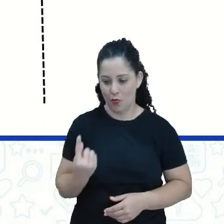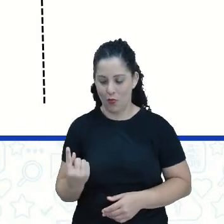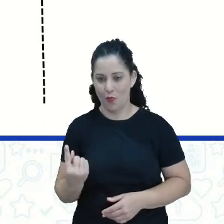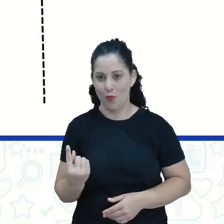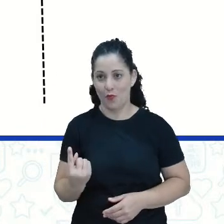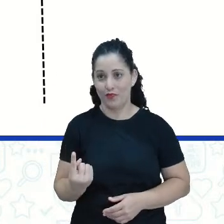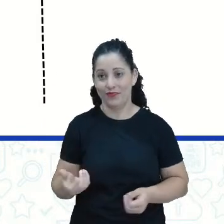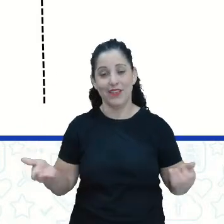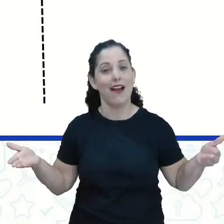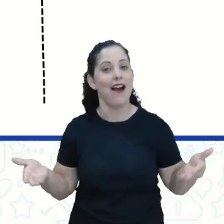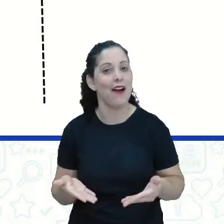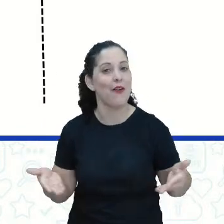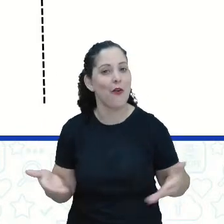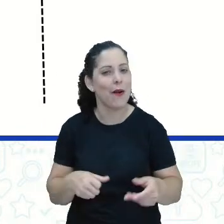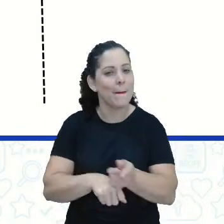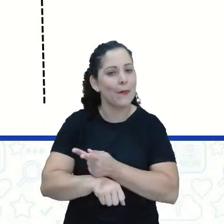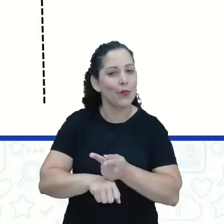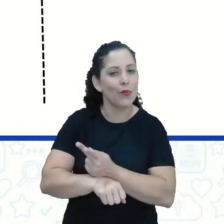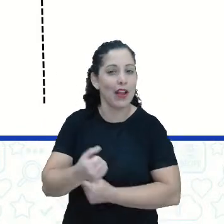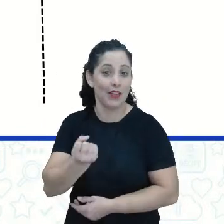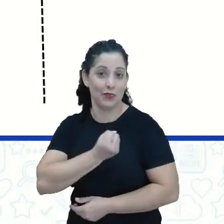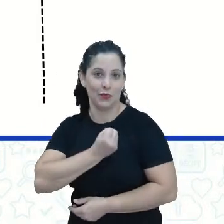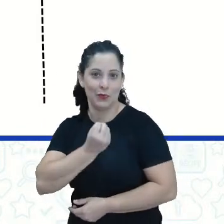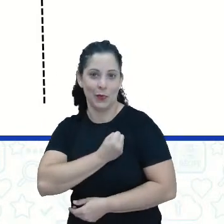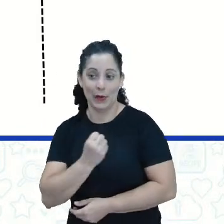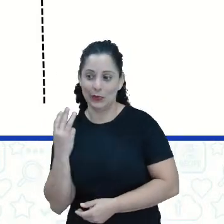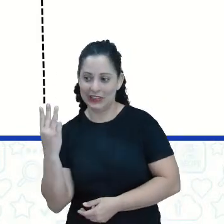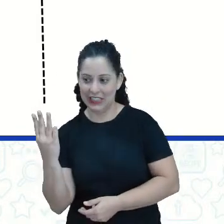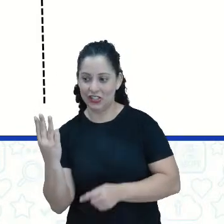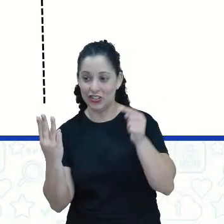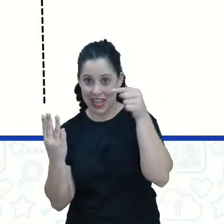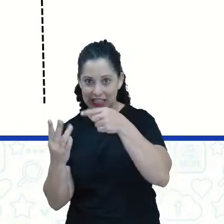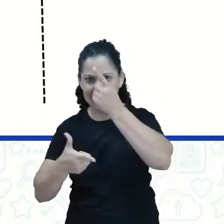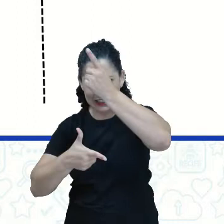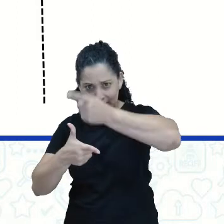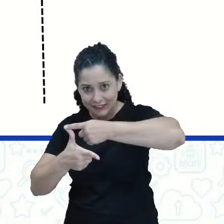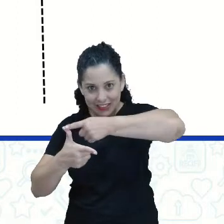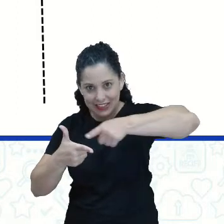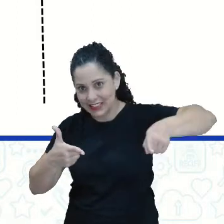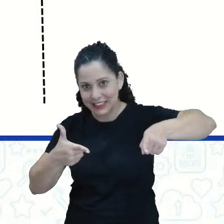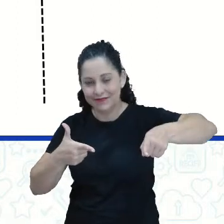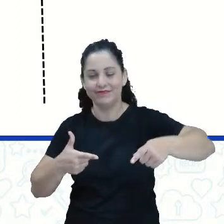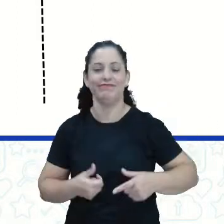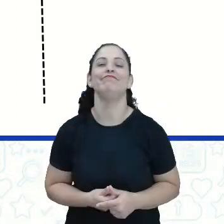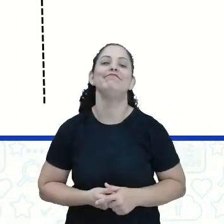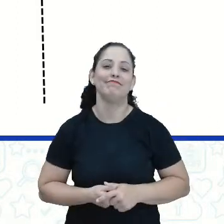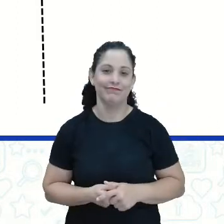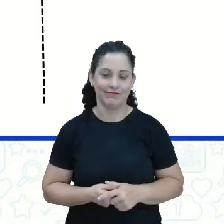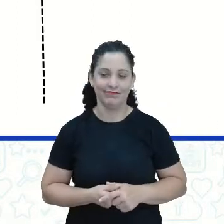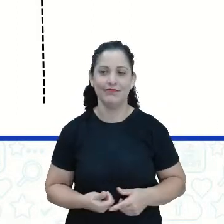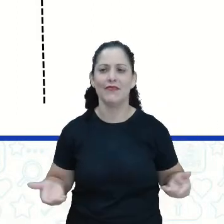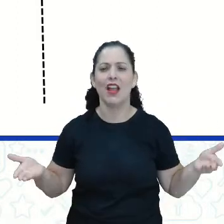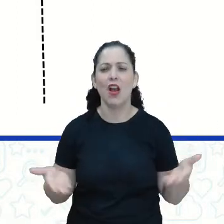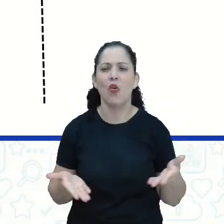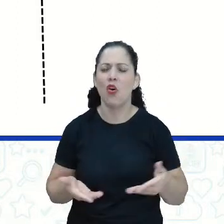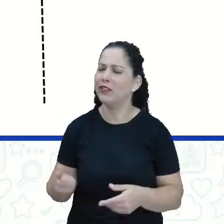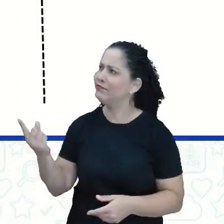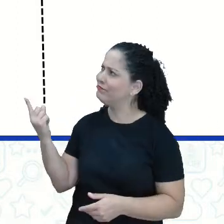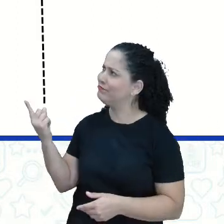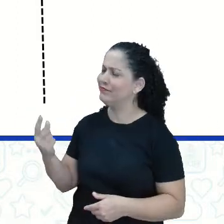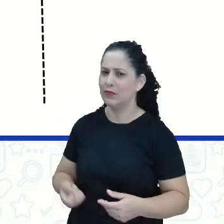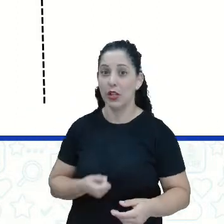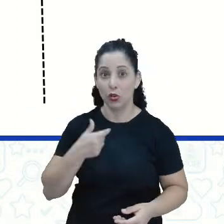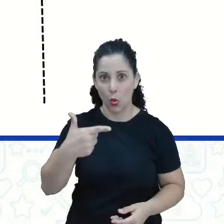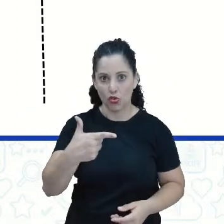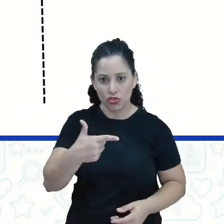1. Agora, você vai procurar um número que divide o 3 pra poder fazer a divisão. Então, Ricardinho, por que tu não coloca o